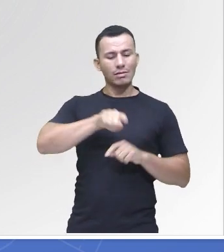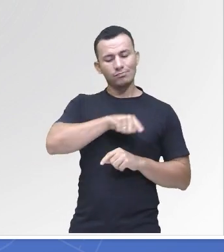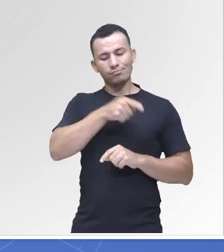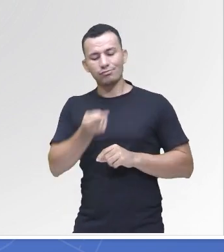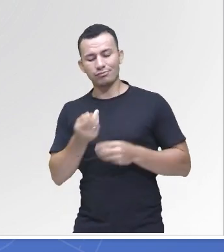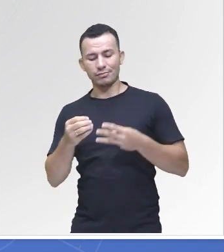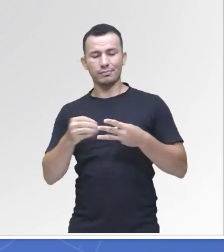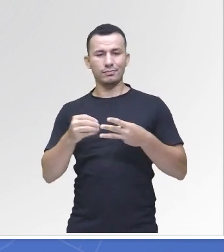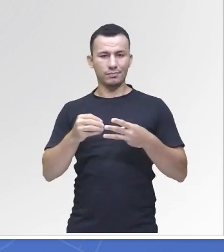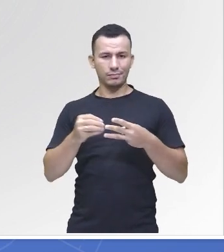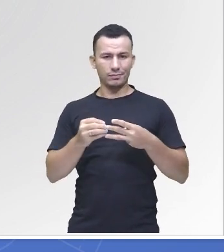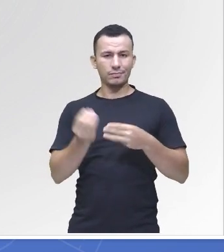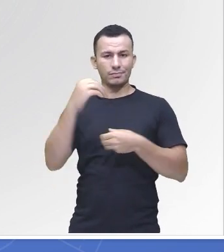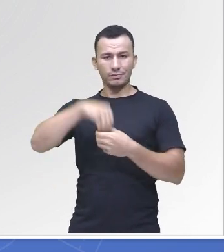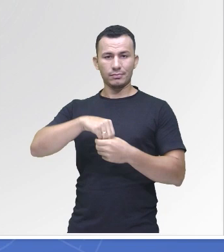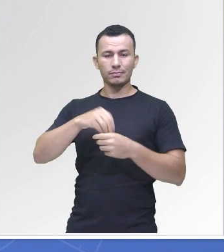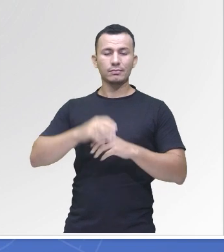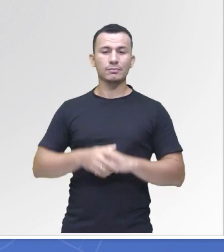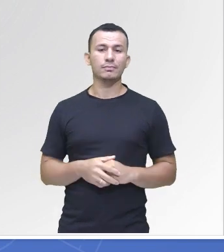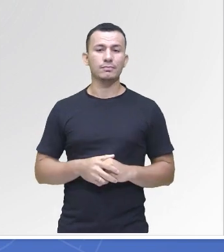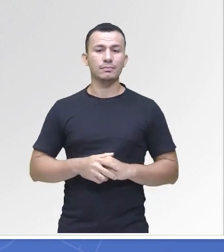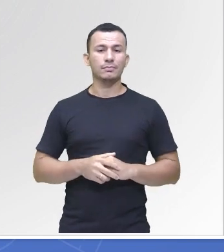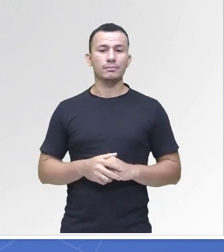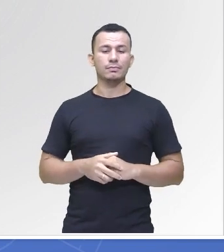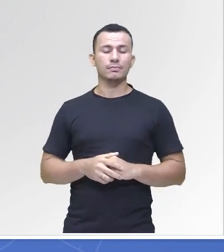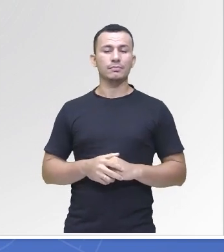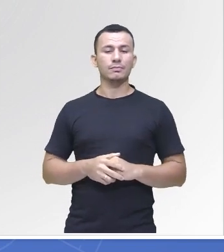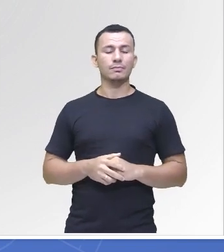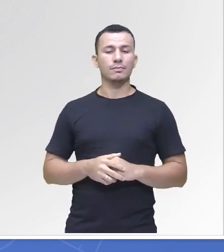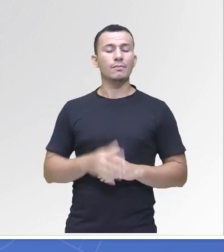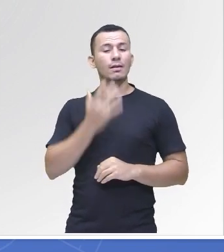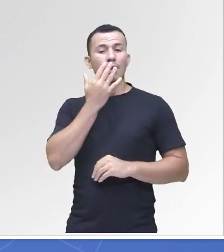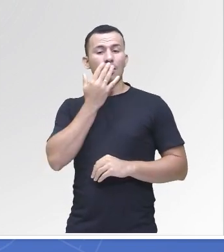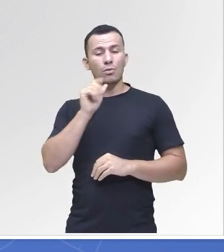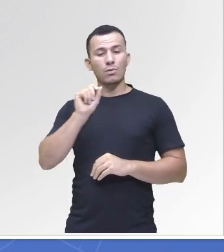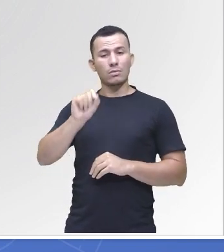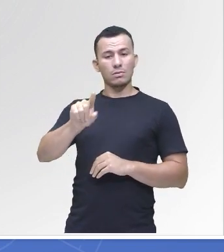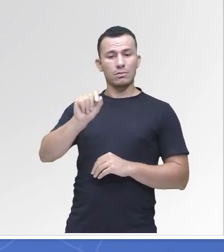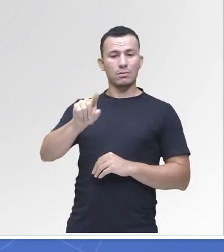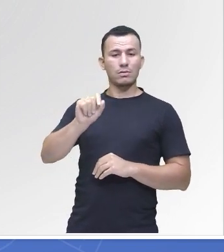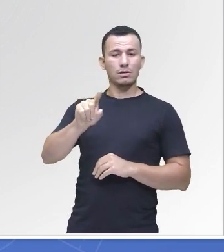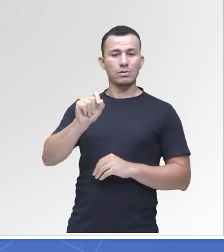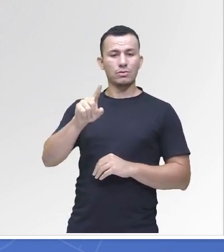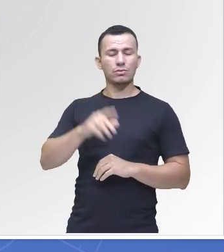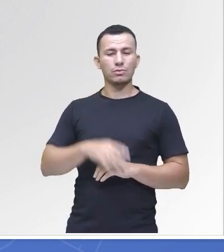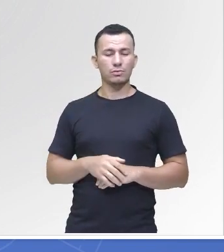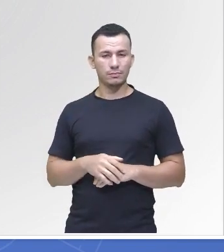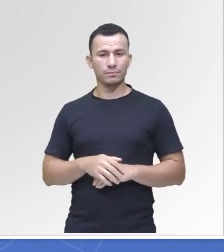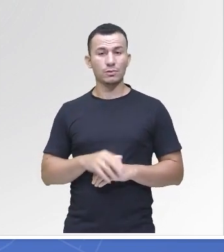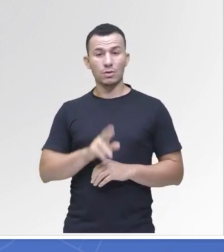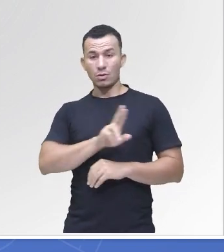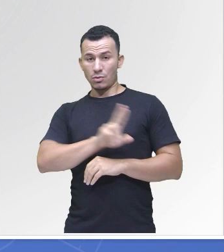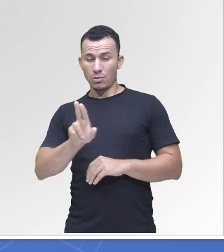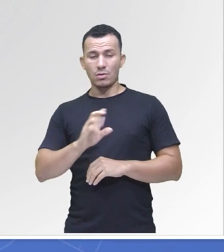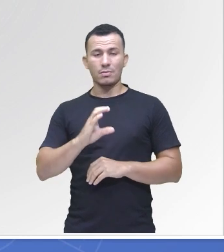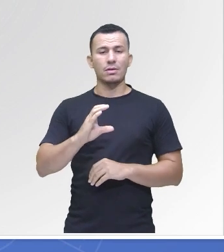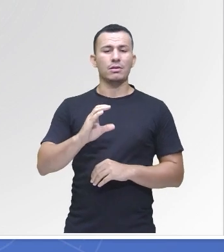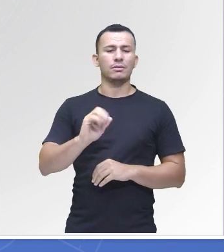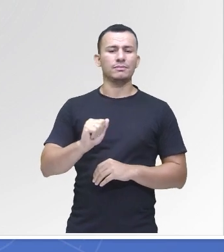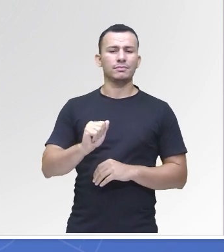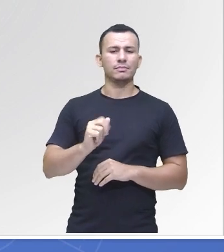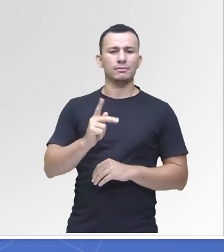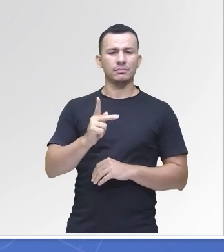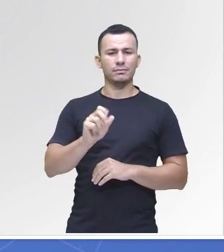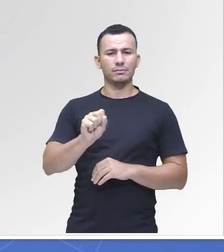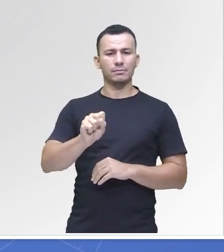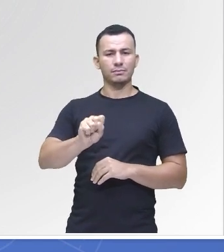essa ligação com os receptores. Aqui em azul, temos o capsídeo, tá